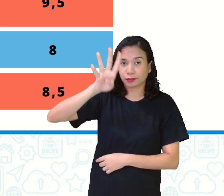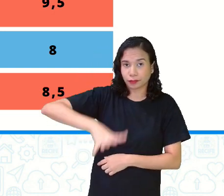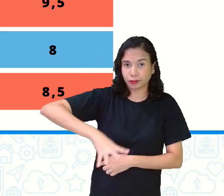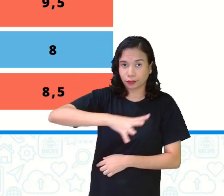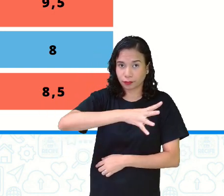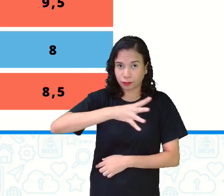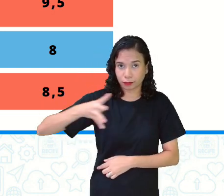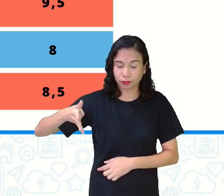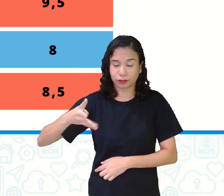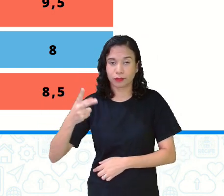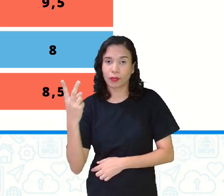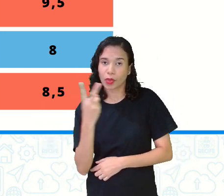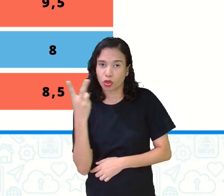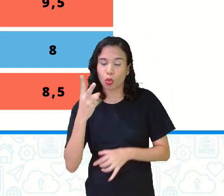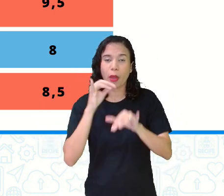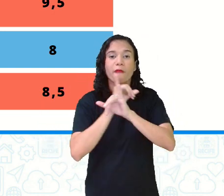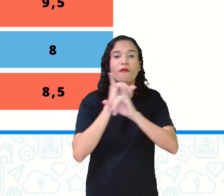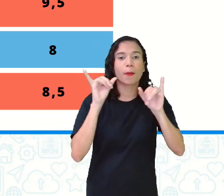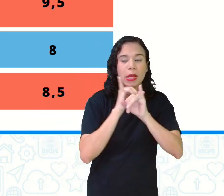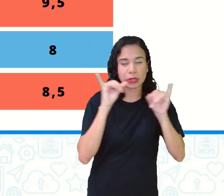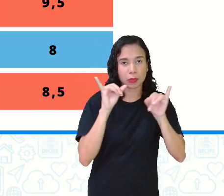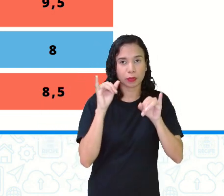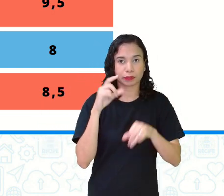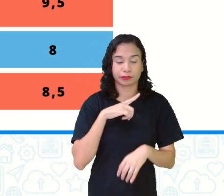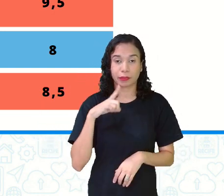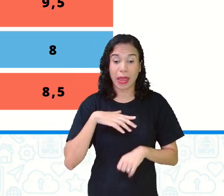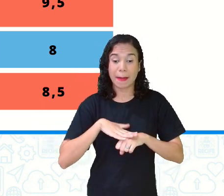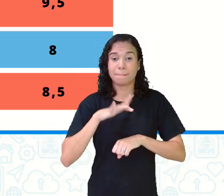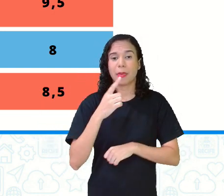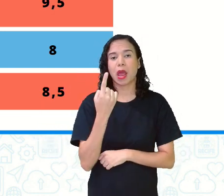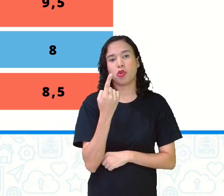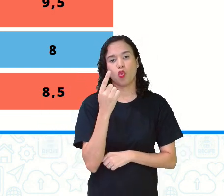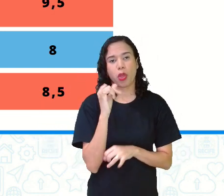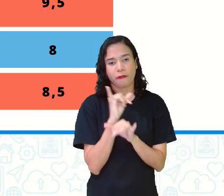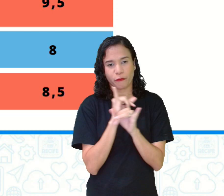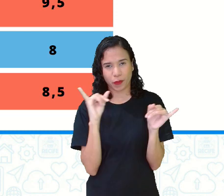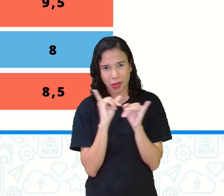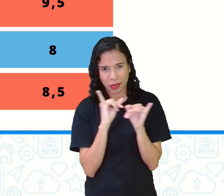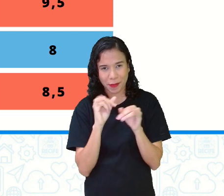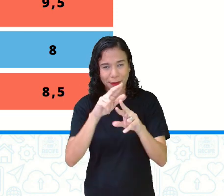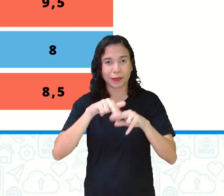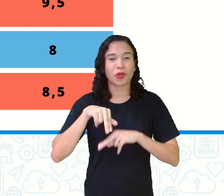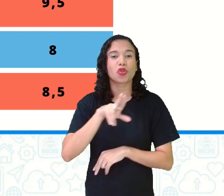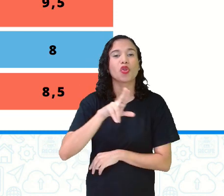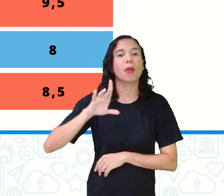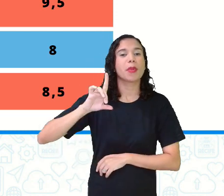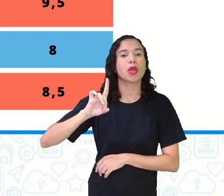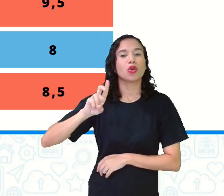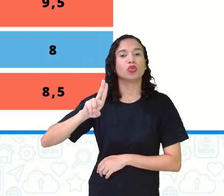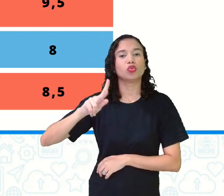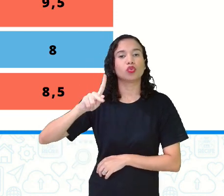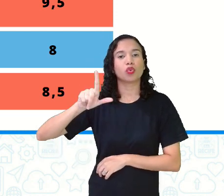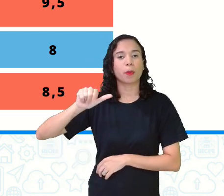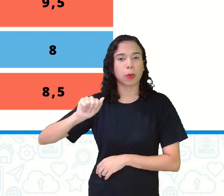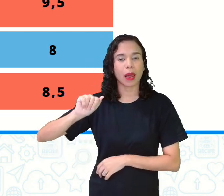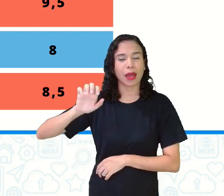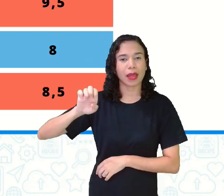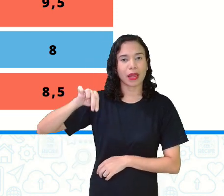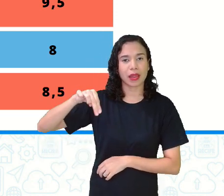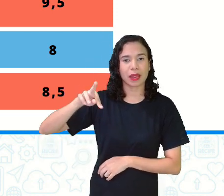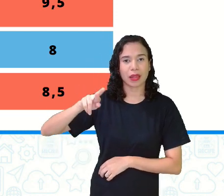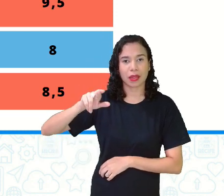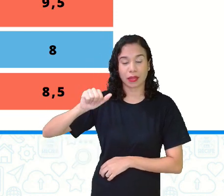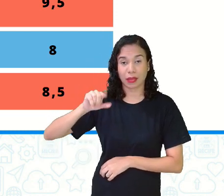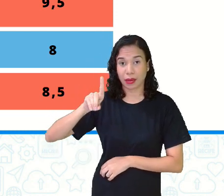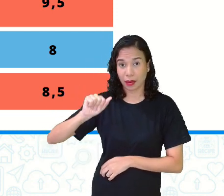de dupla entrada. Eu tenho mais de uma informação. Então eu chamo ela de tabela de dupla entrada.